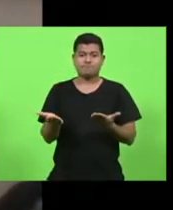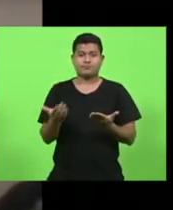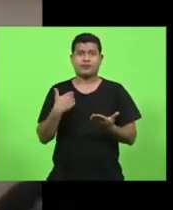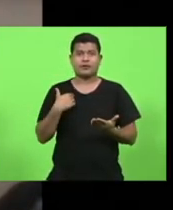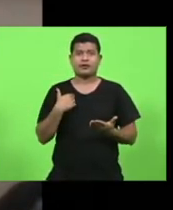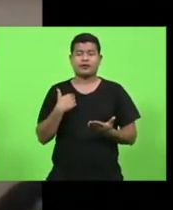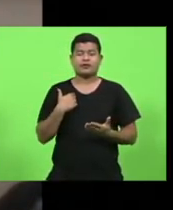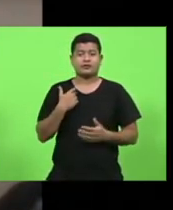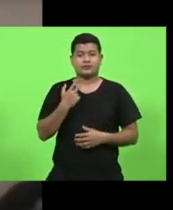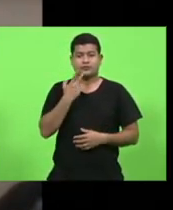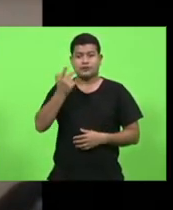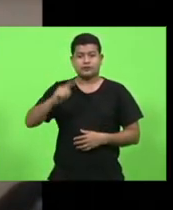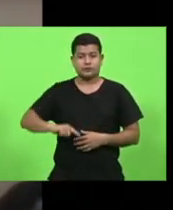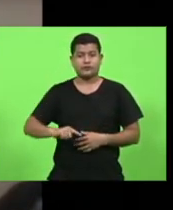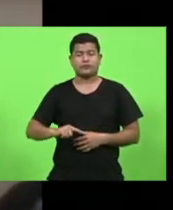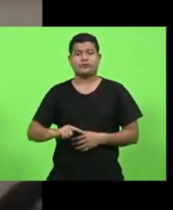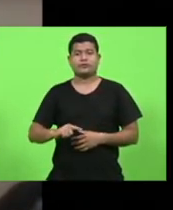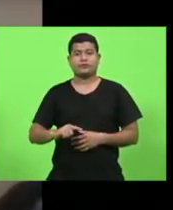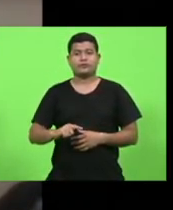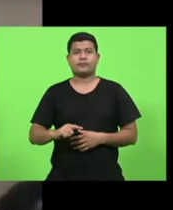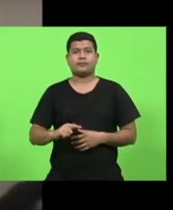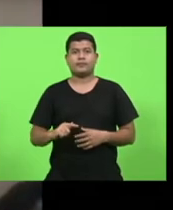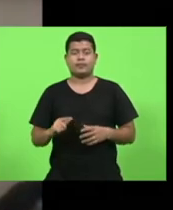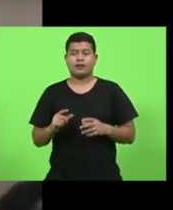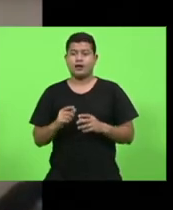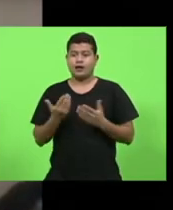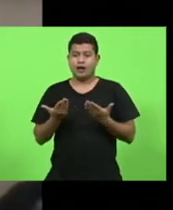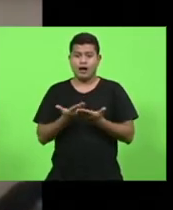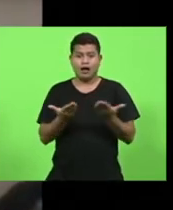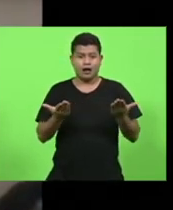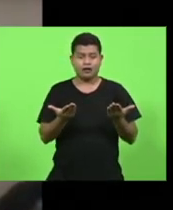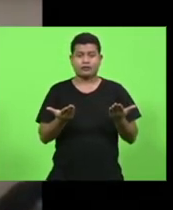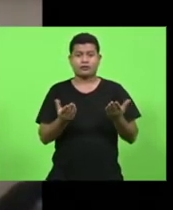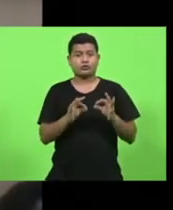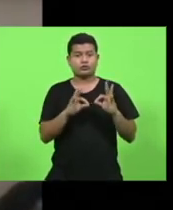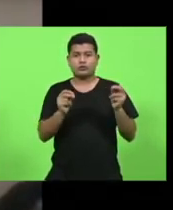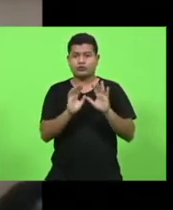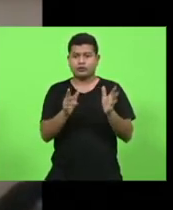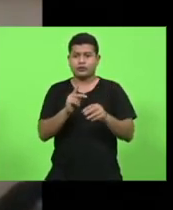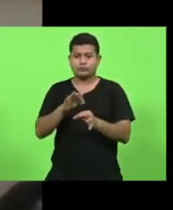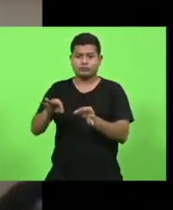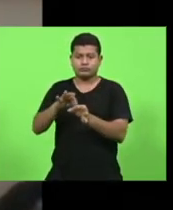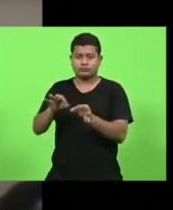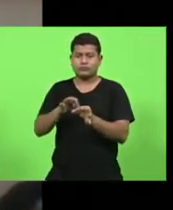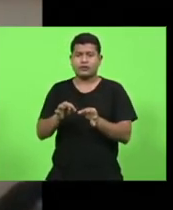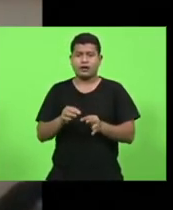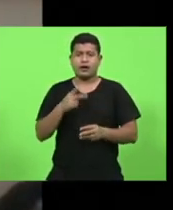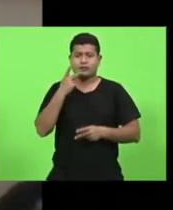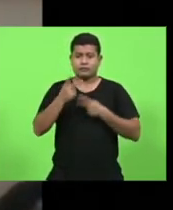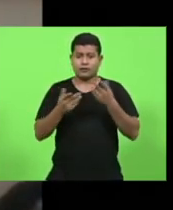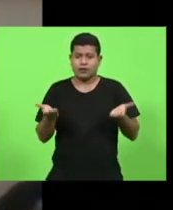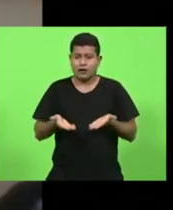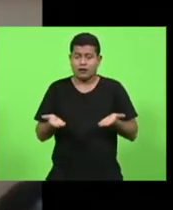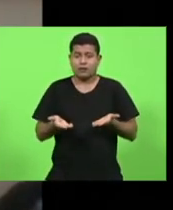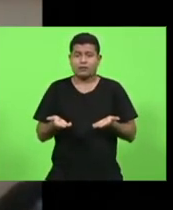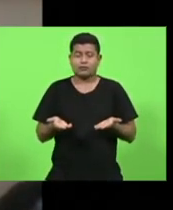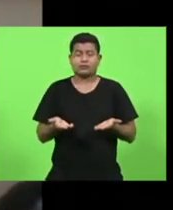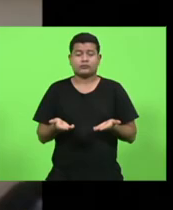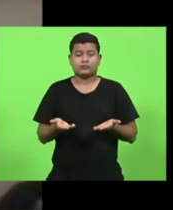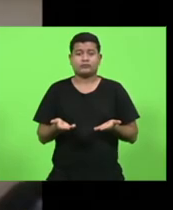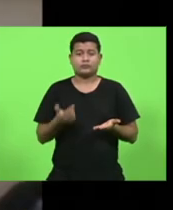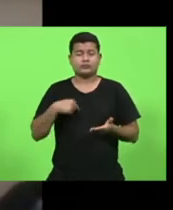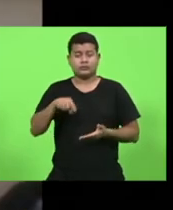ratifica o posicionamento de todas as entidades que se manifestaram nessa tarde de hoje, e a